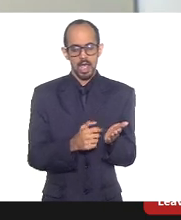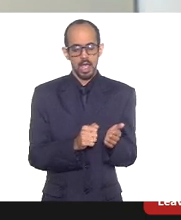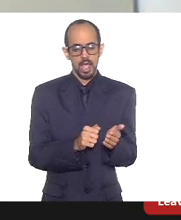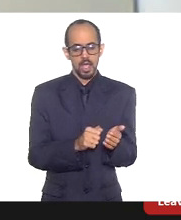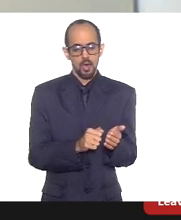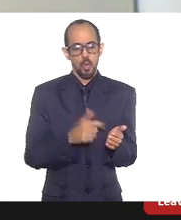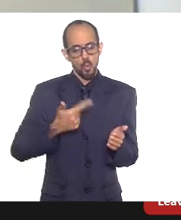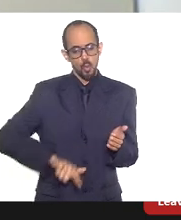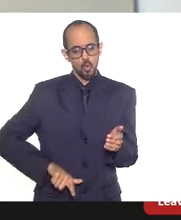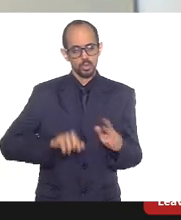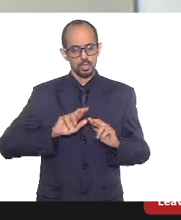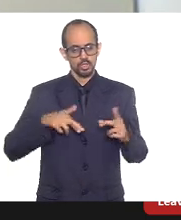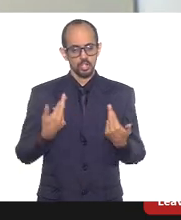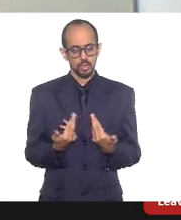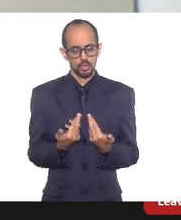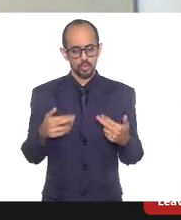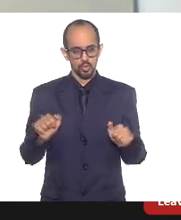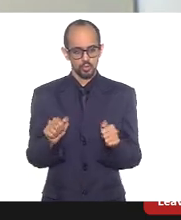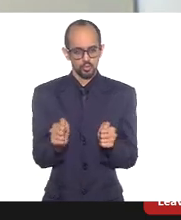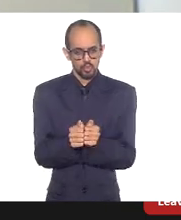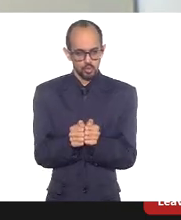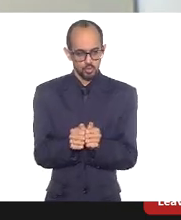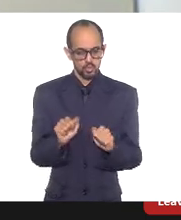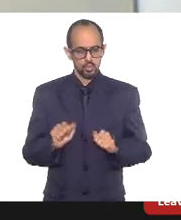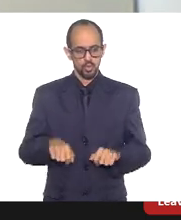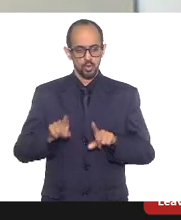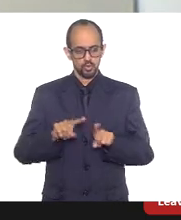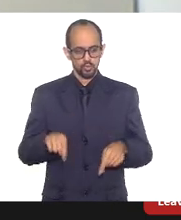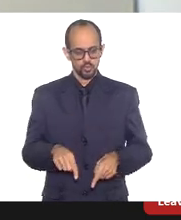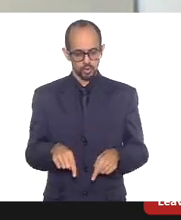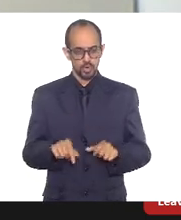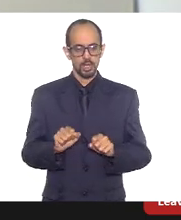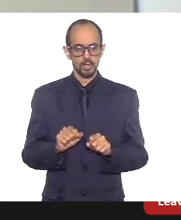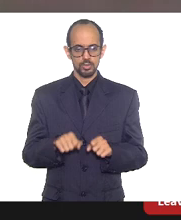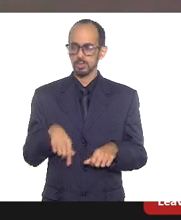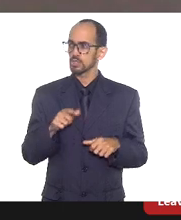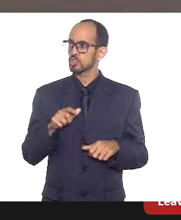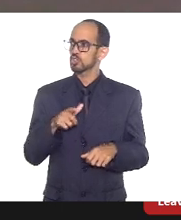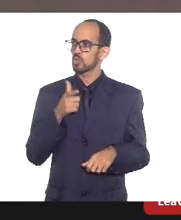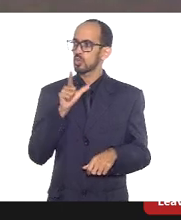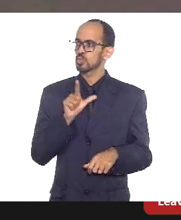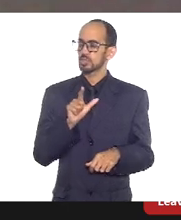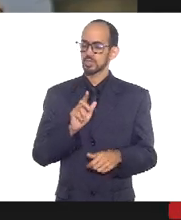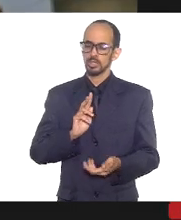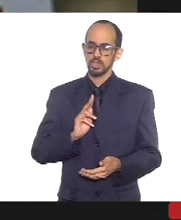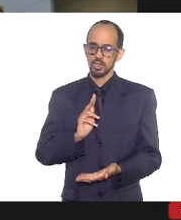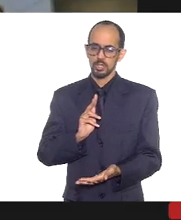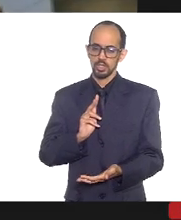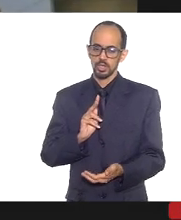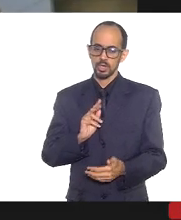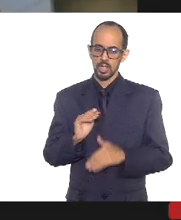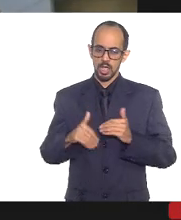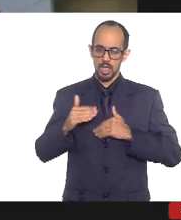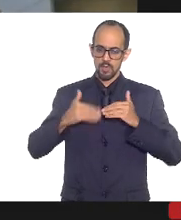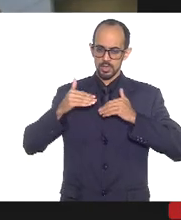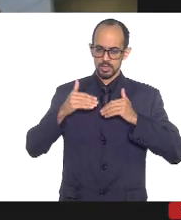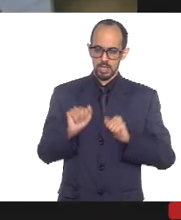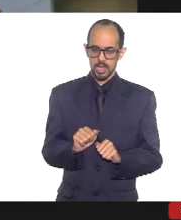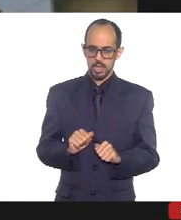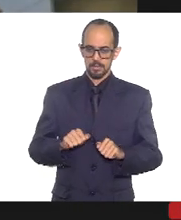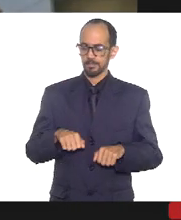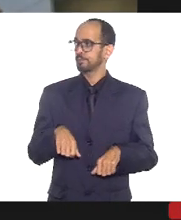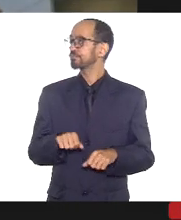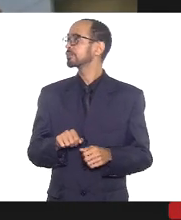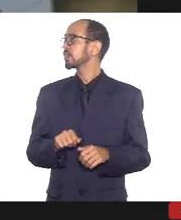reuniões específicas com os determinados atores institucionais para dar encaminhamento a esse conjunto de pautas. Agradeço aqui a